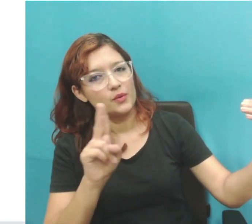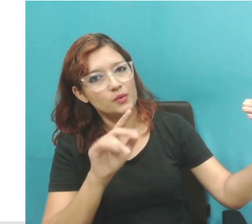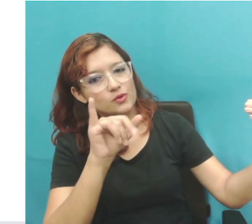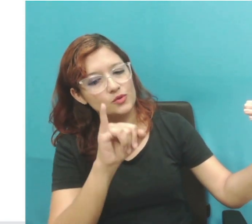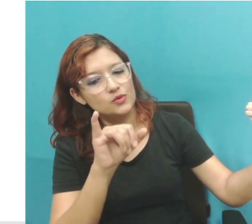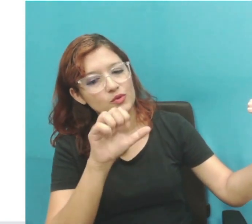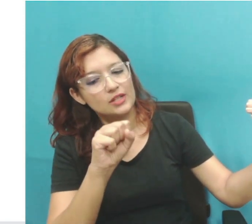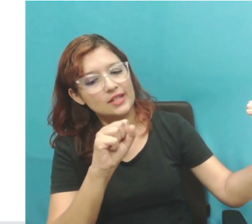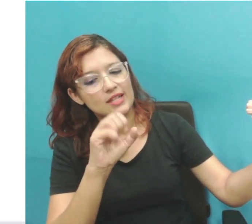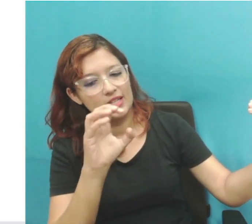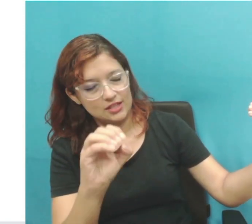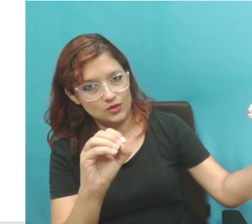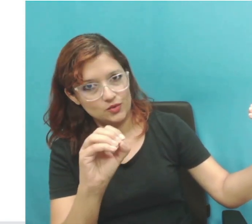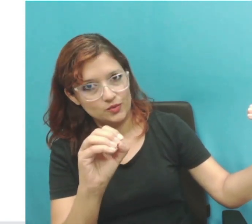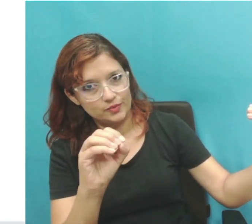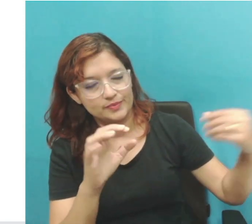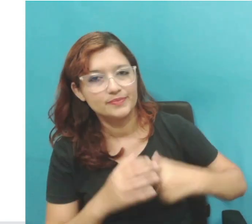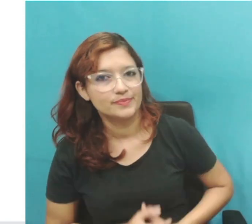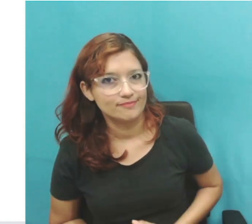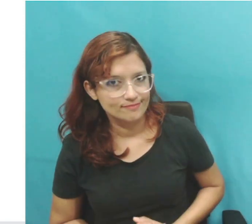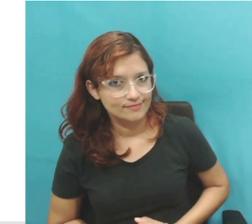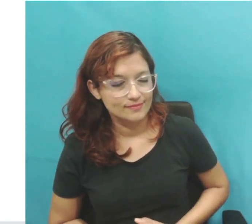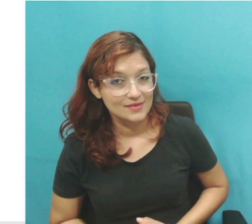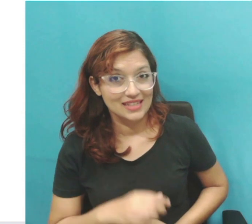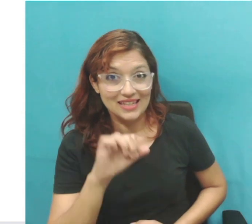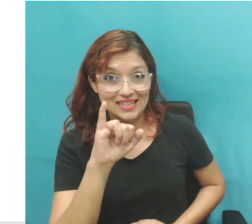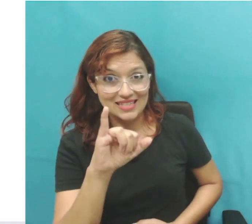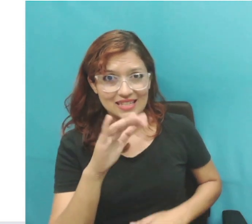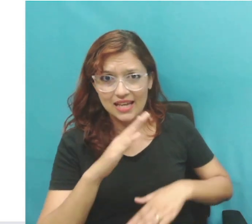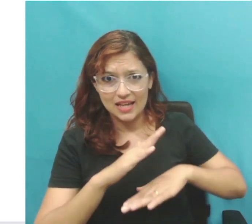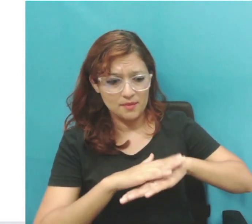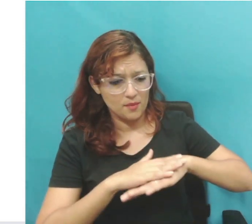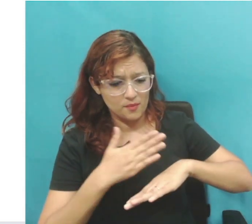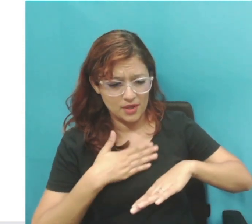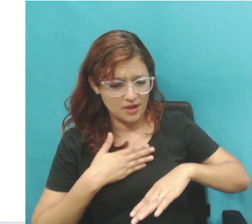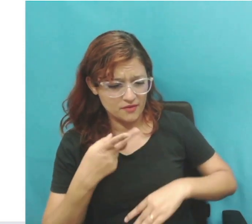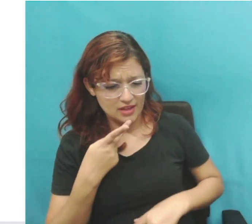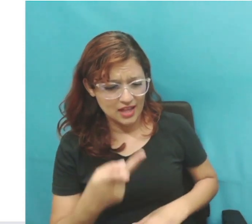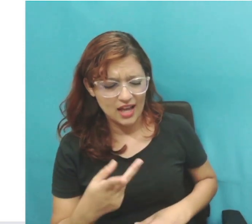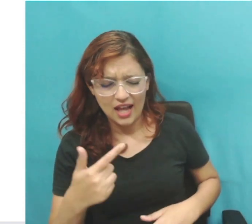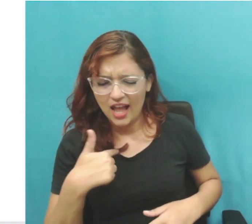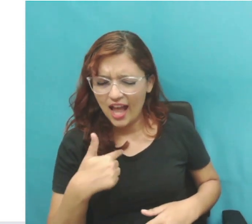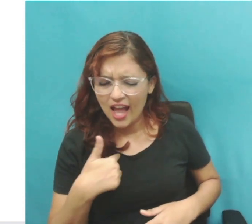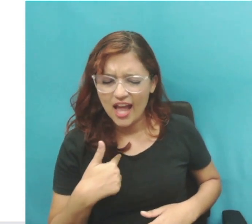não fui eu. Se eu tivesse falado, eu usava isto.